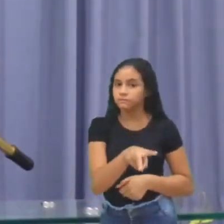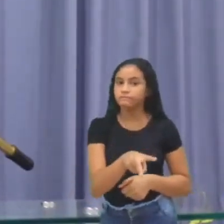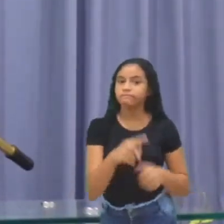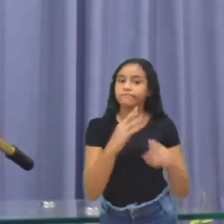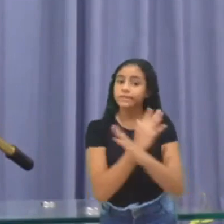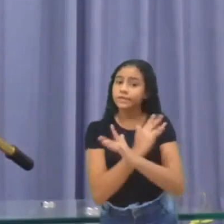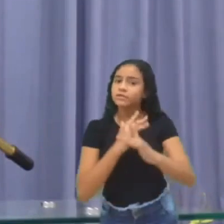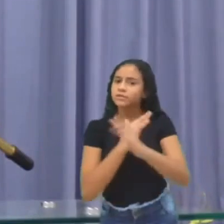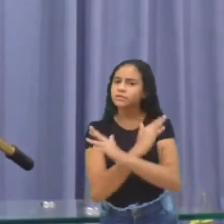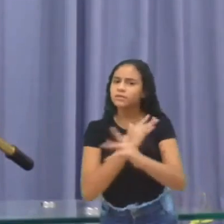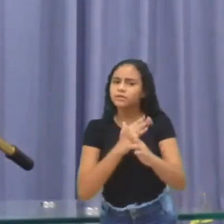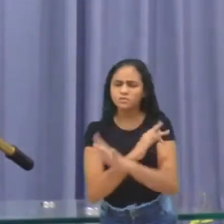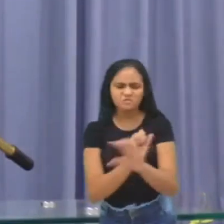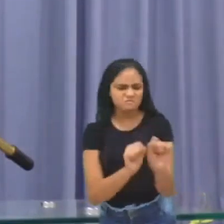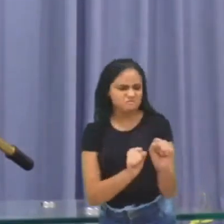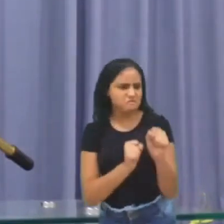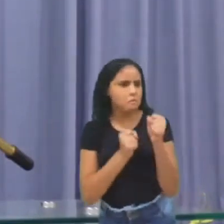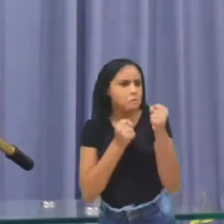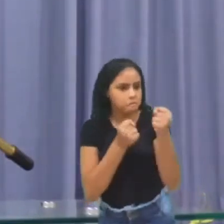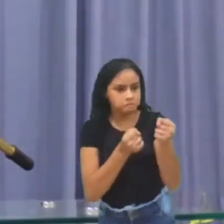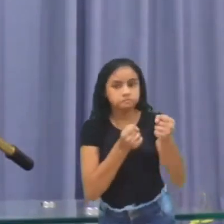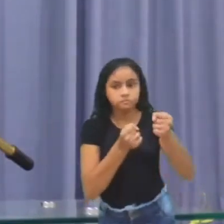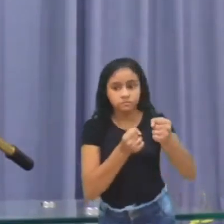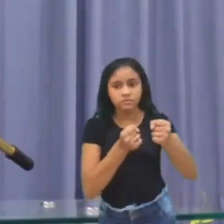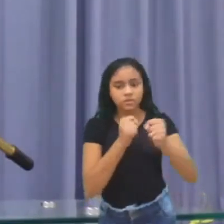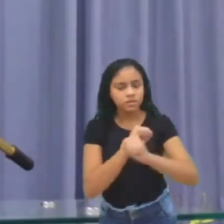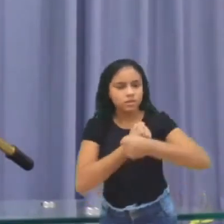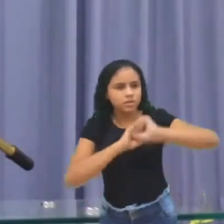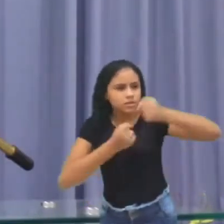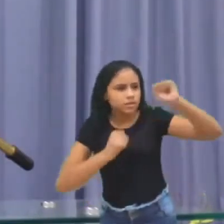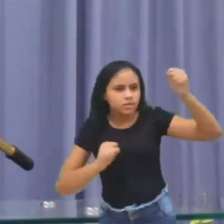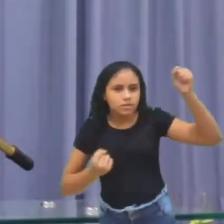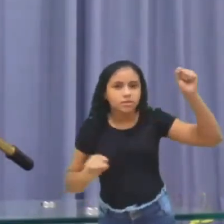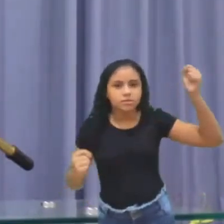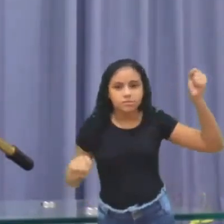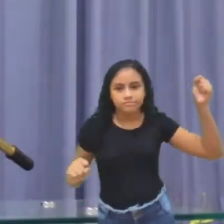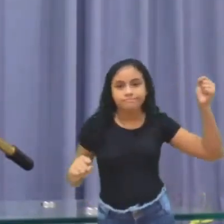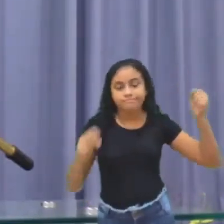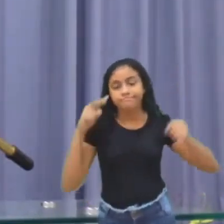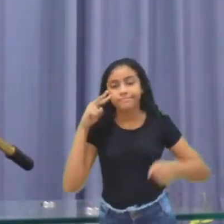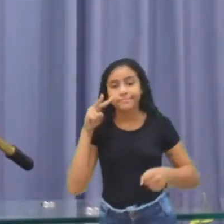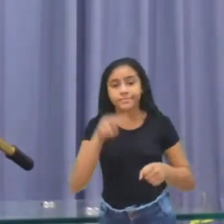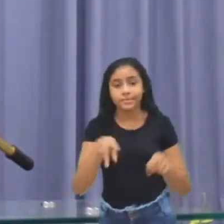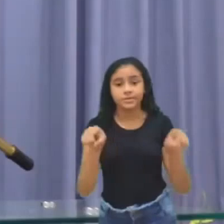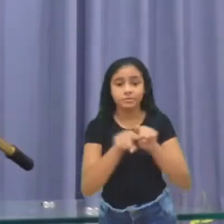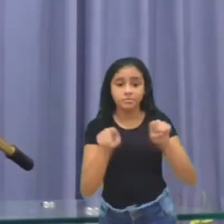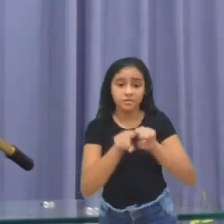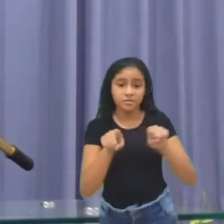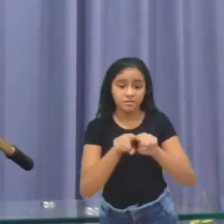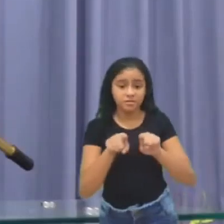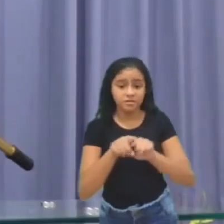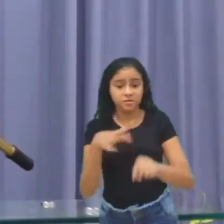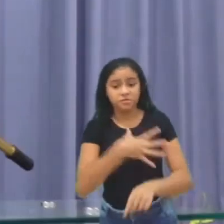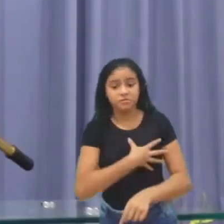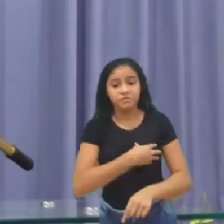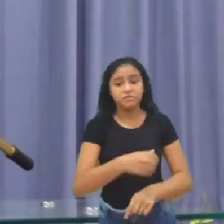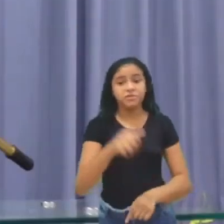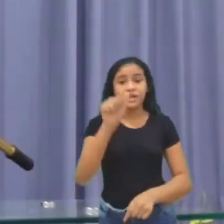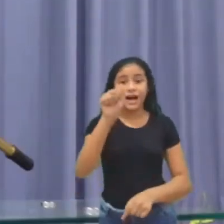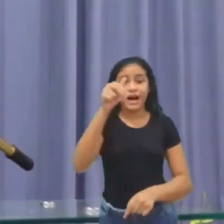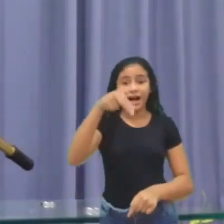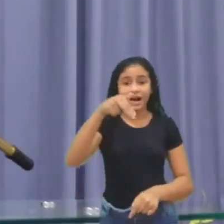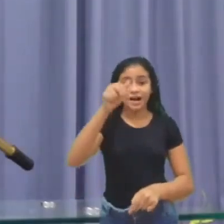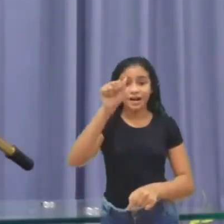cidades são fortificadas e muito grandes. Vimos também ali os filhos de Anak.